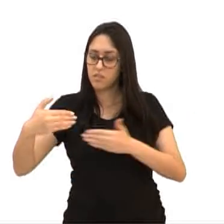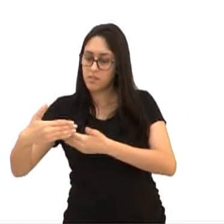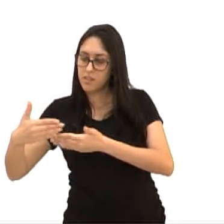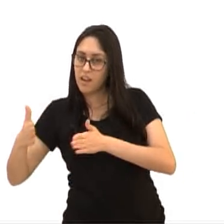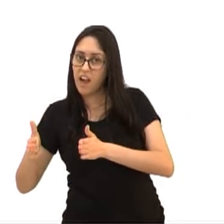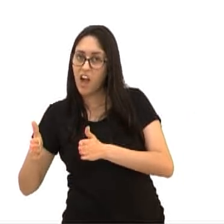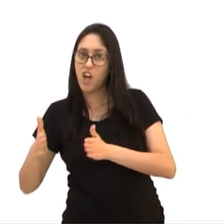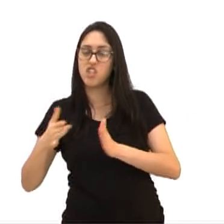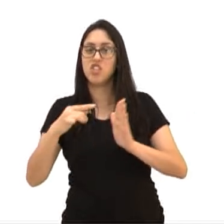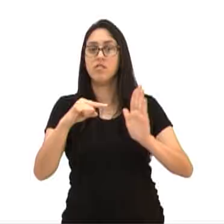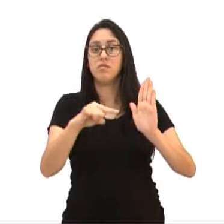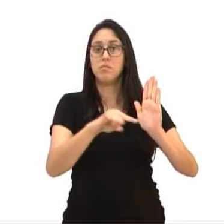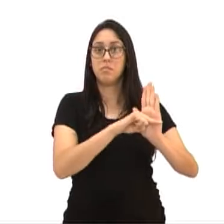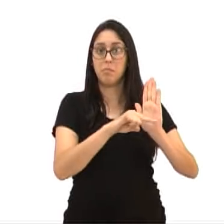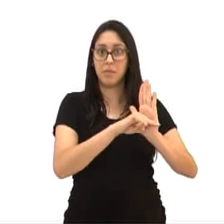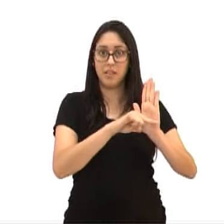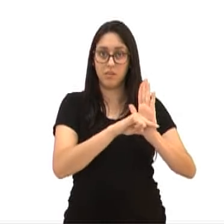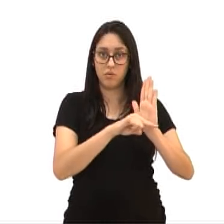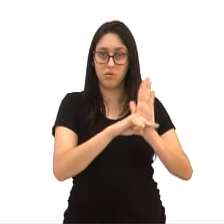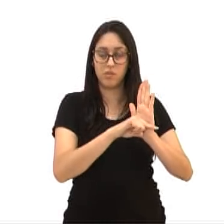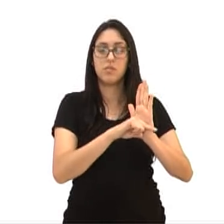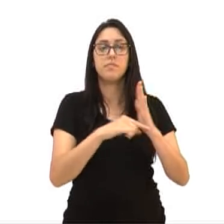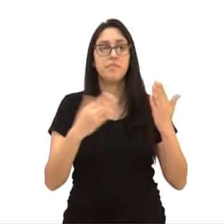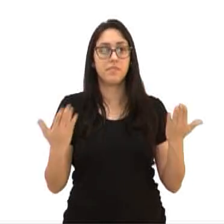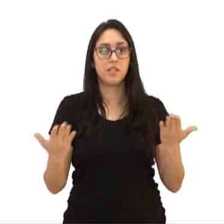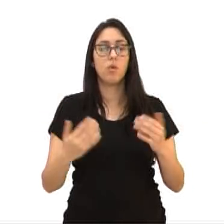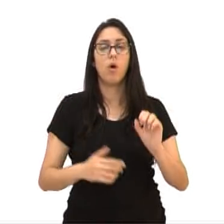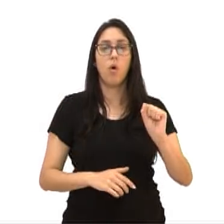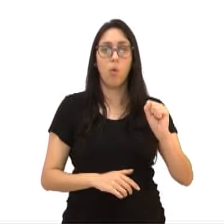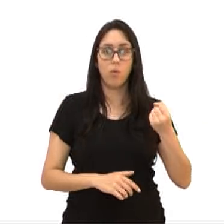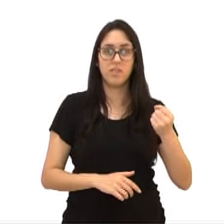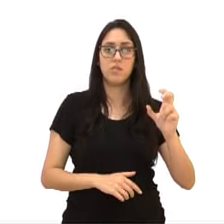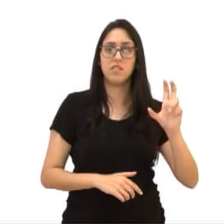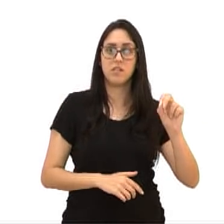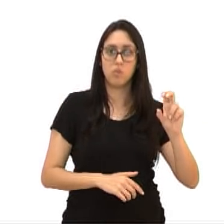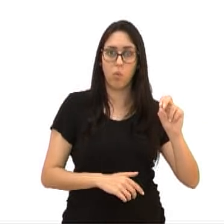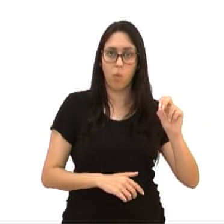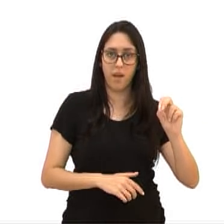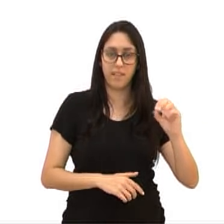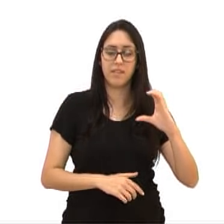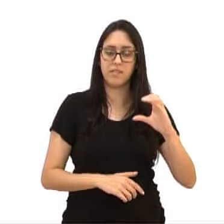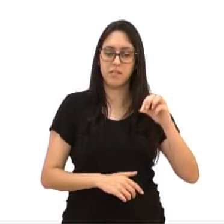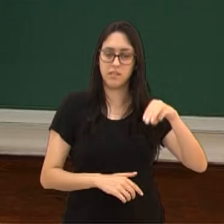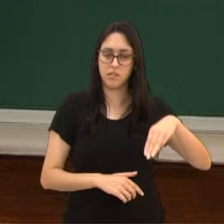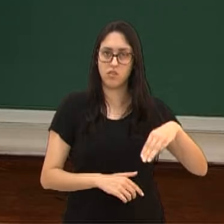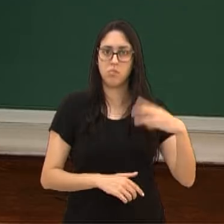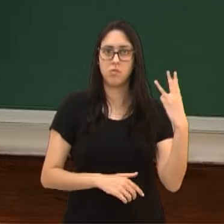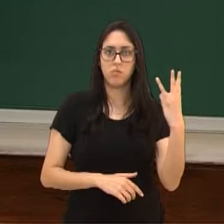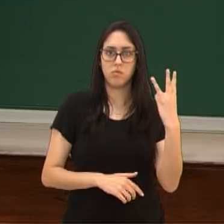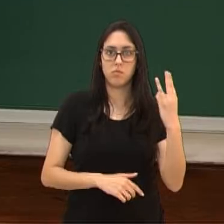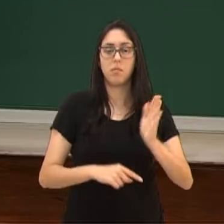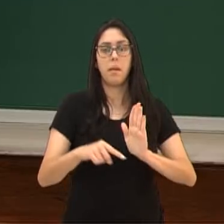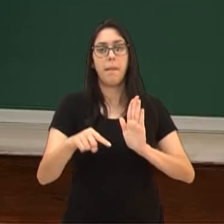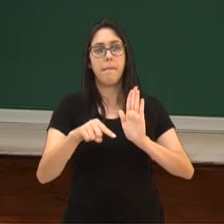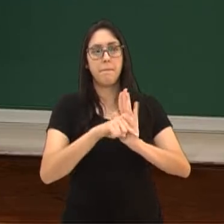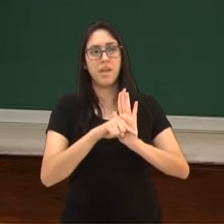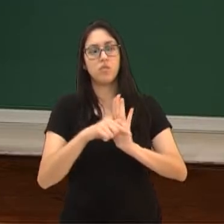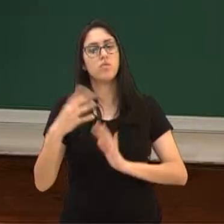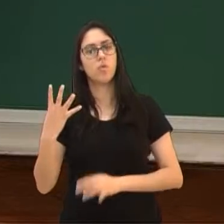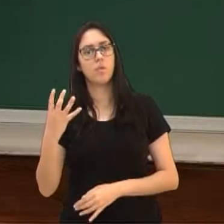da caixa 2. Então, vai ficar 850 centímetros cúbicos menos